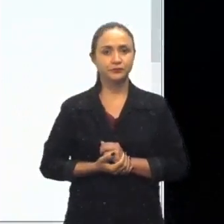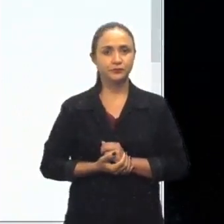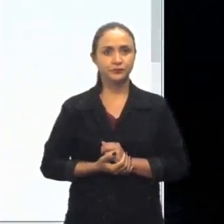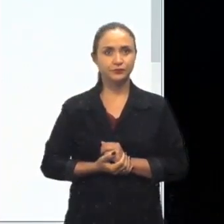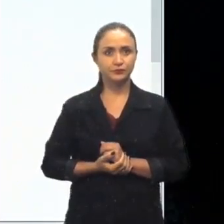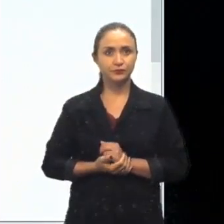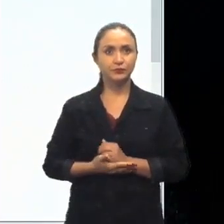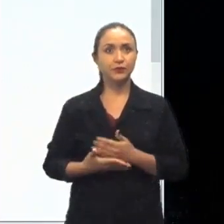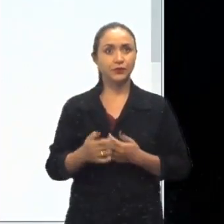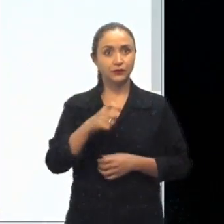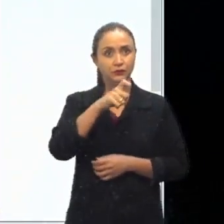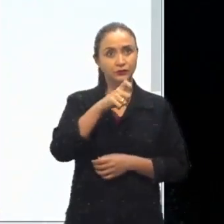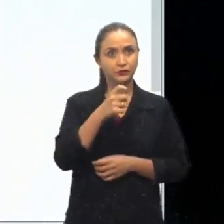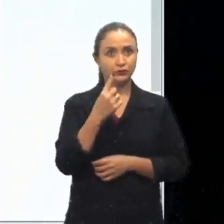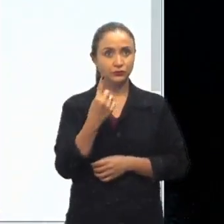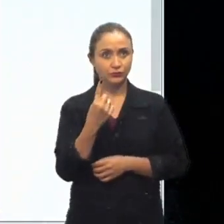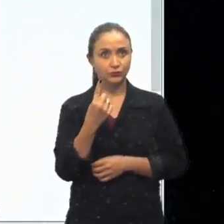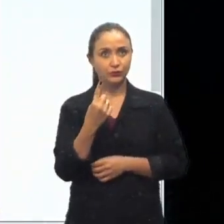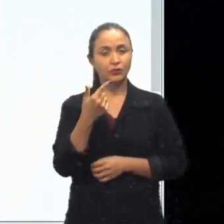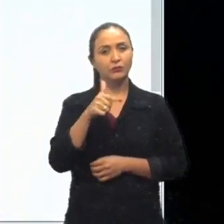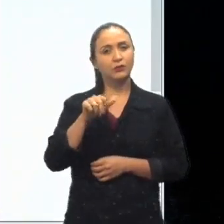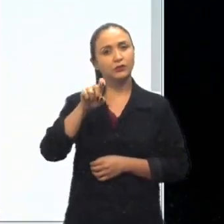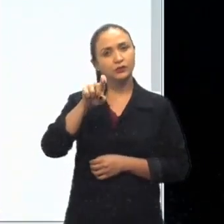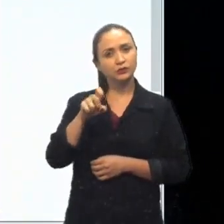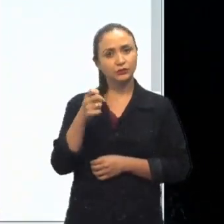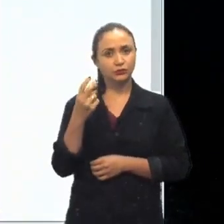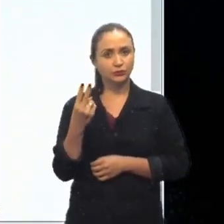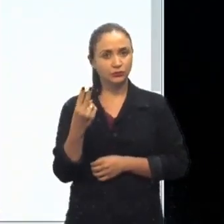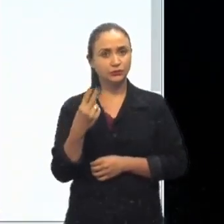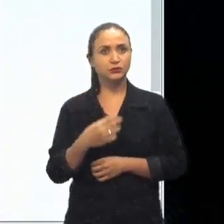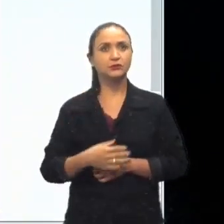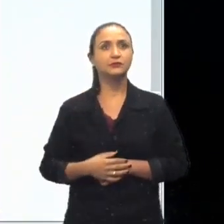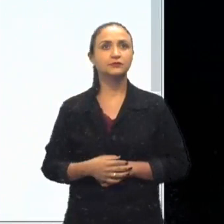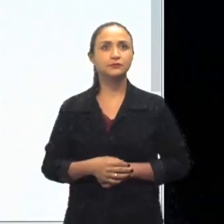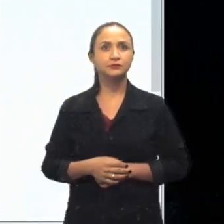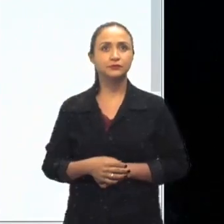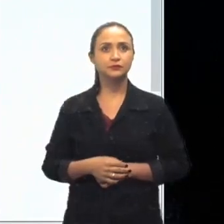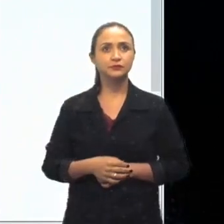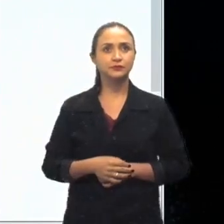Então, x1 e x2, onde x1 vai ser